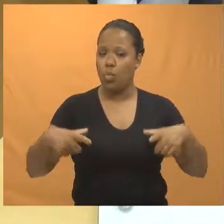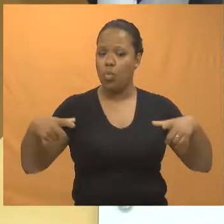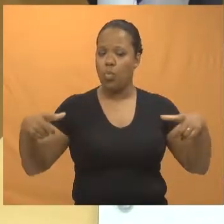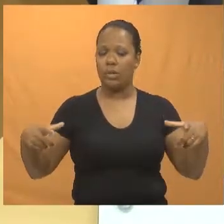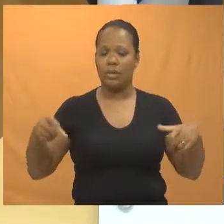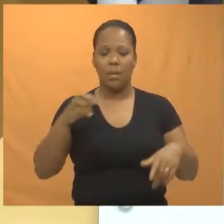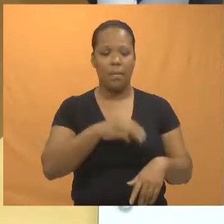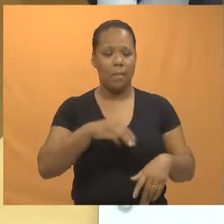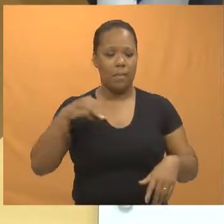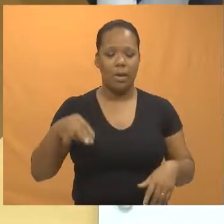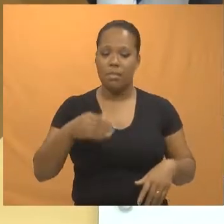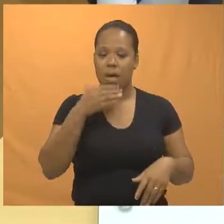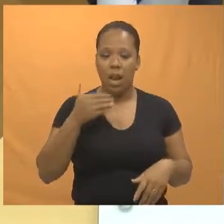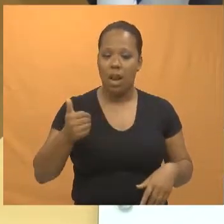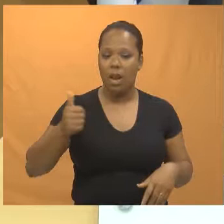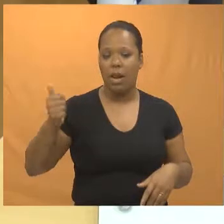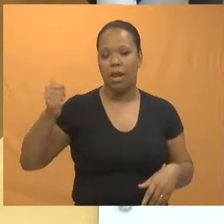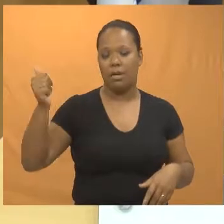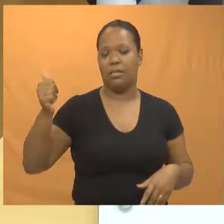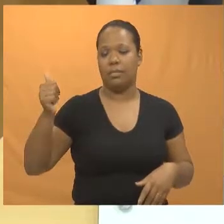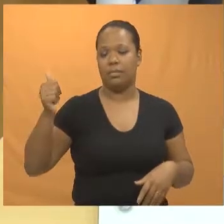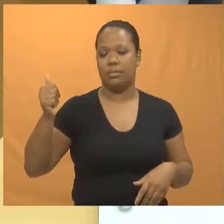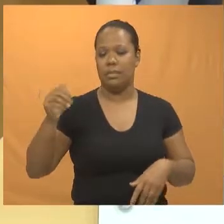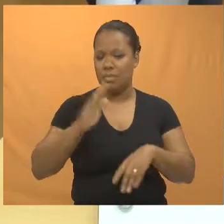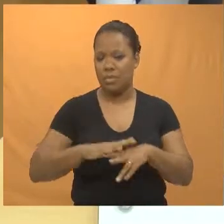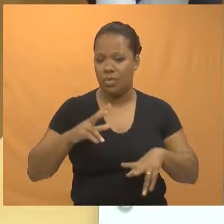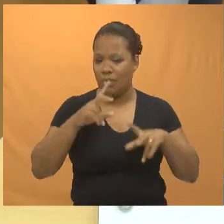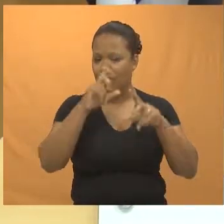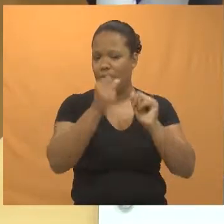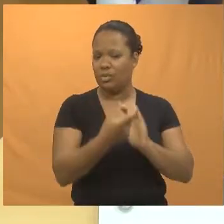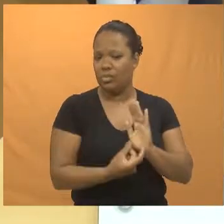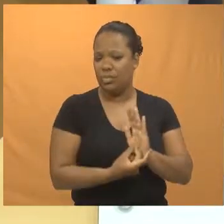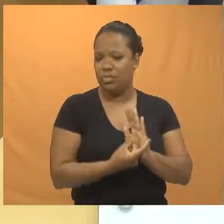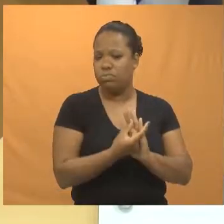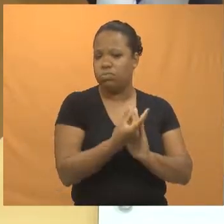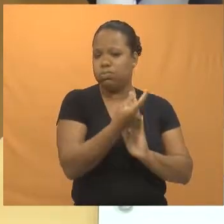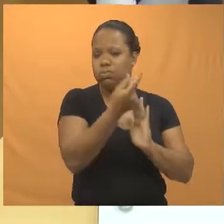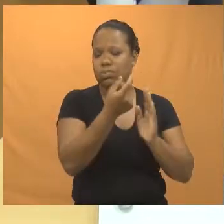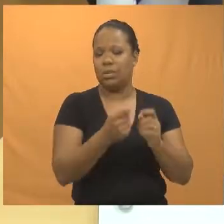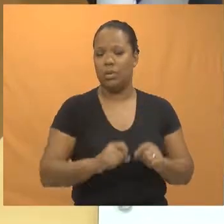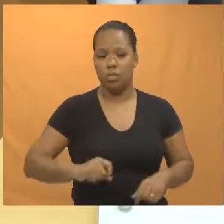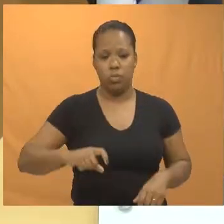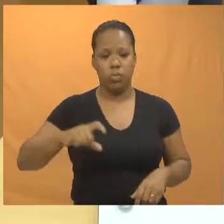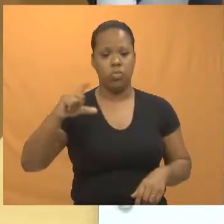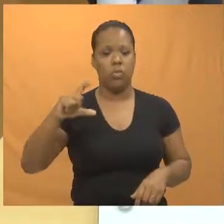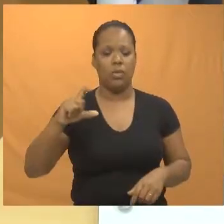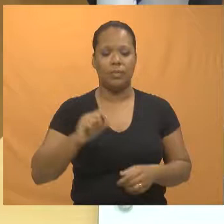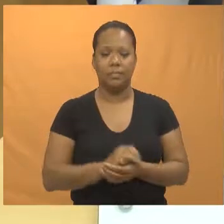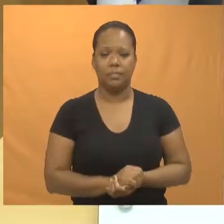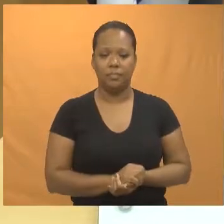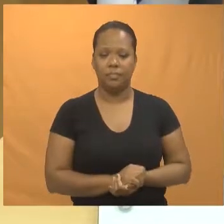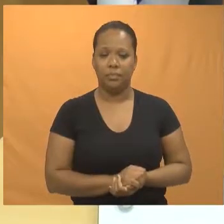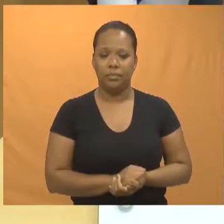um município melhor, um município com mais capacidade de arrecadação, um município que também